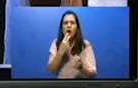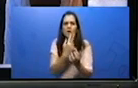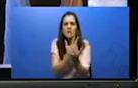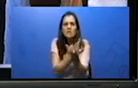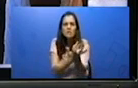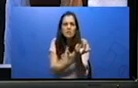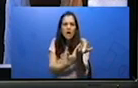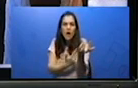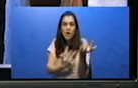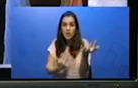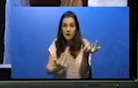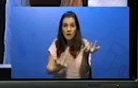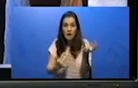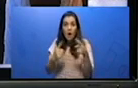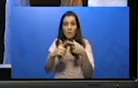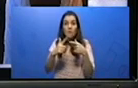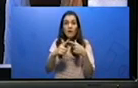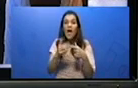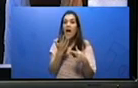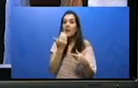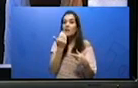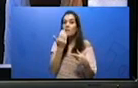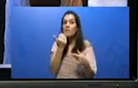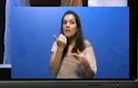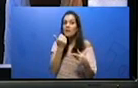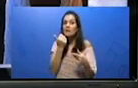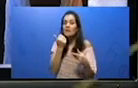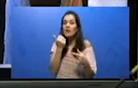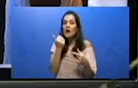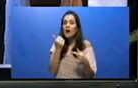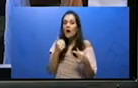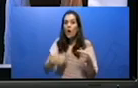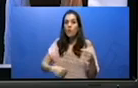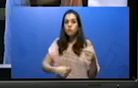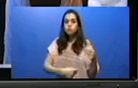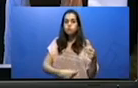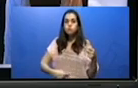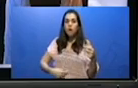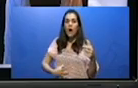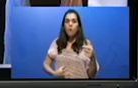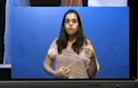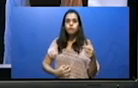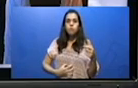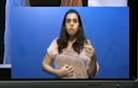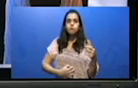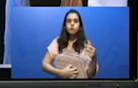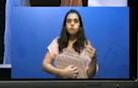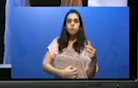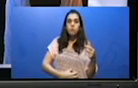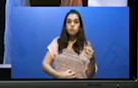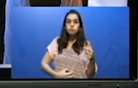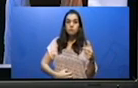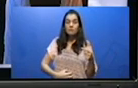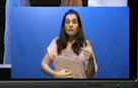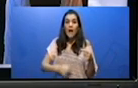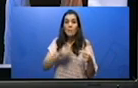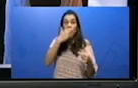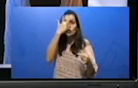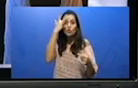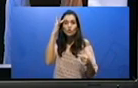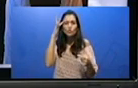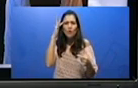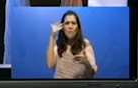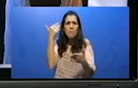se alimenta da parede do duodeno, que está presente no intestino delgado. A pessoa tem sangramentos, perde sangue